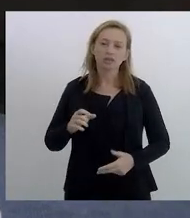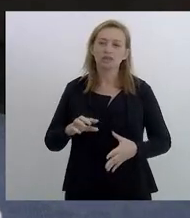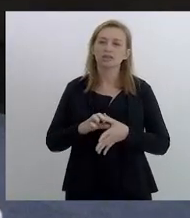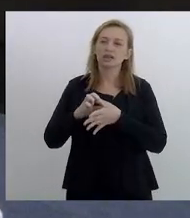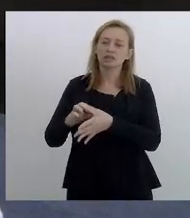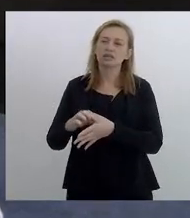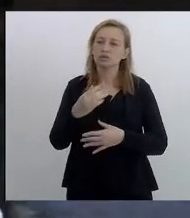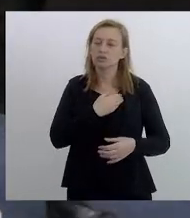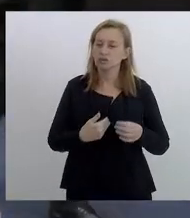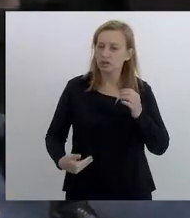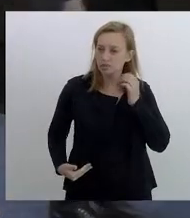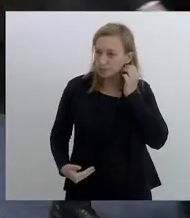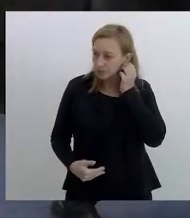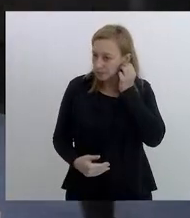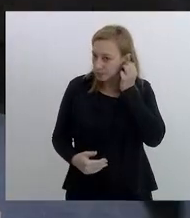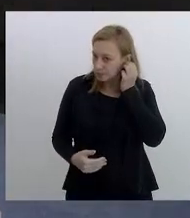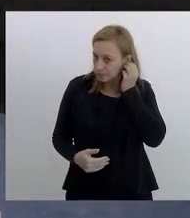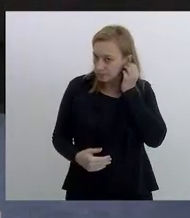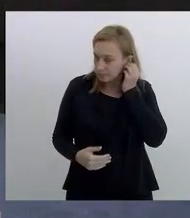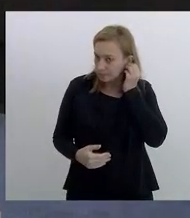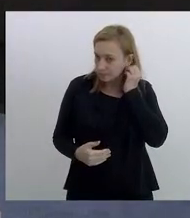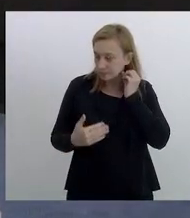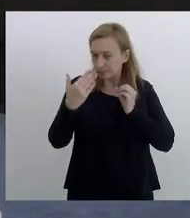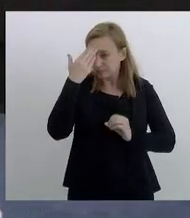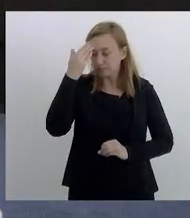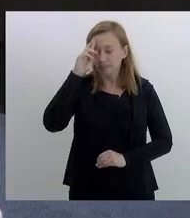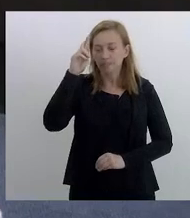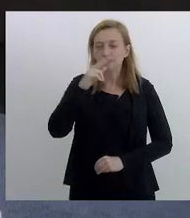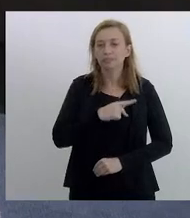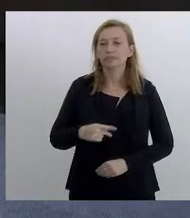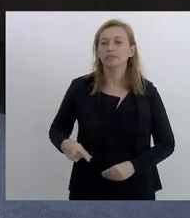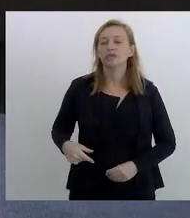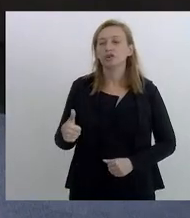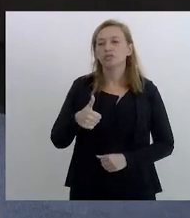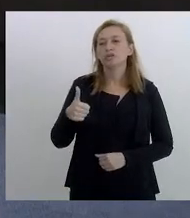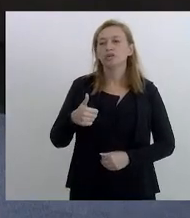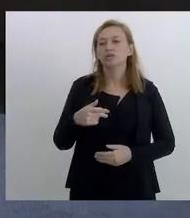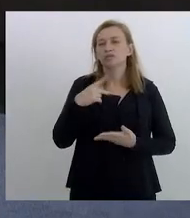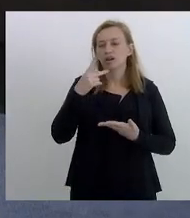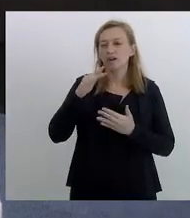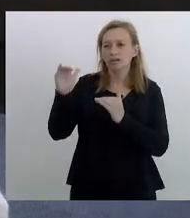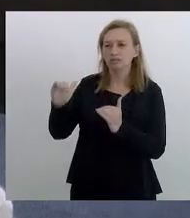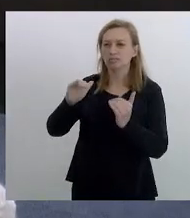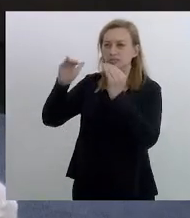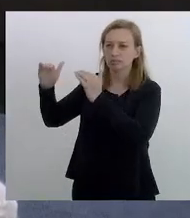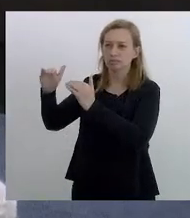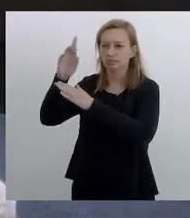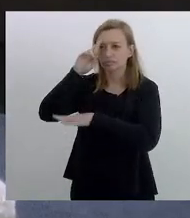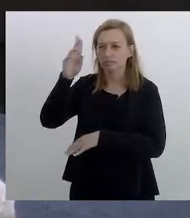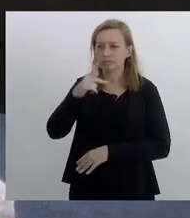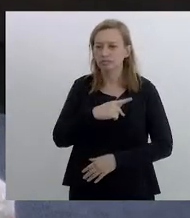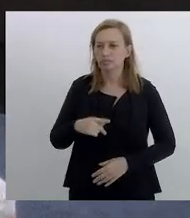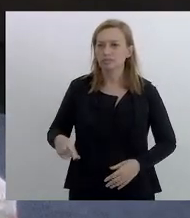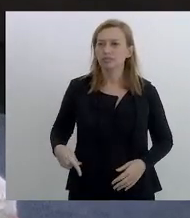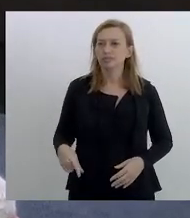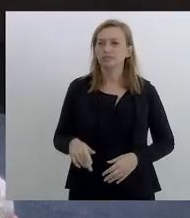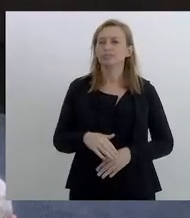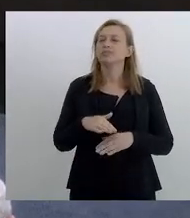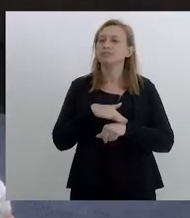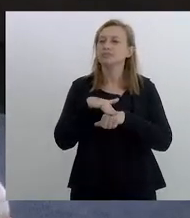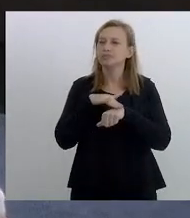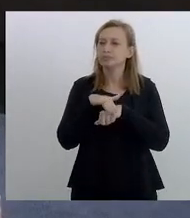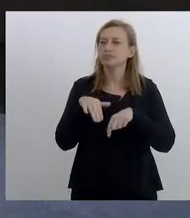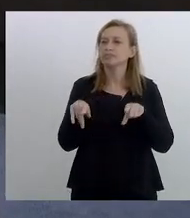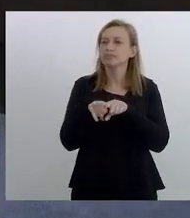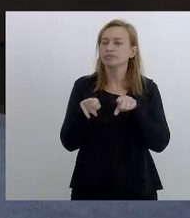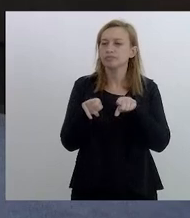governo. Obrigado, senhor presidente. Primeiro, eu queria dizer a Vossa Excelência que eu conversei também